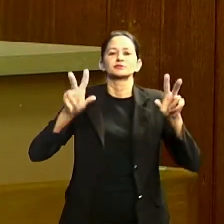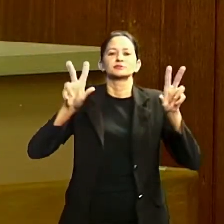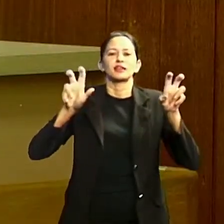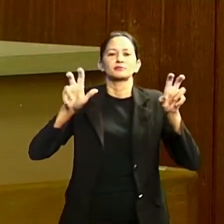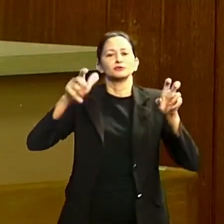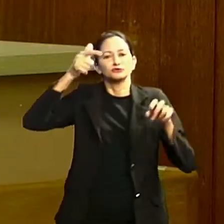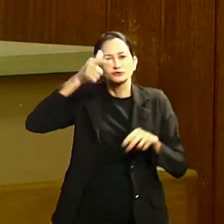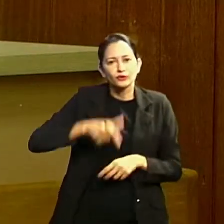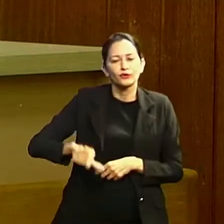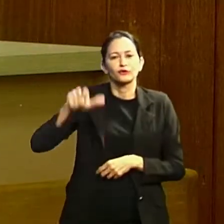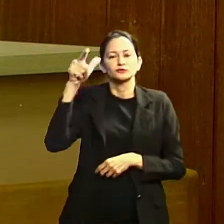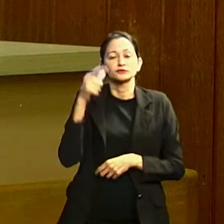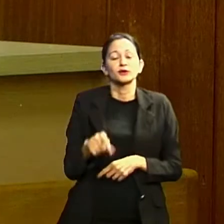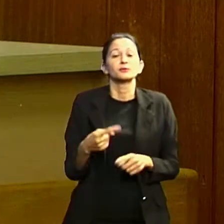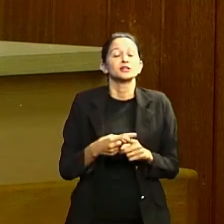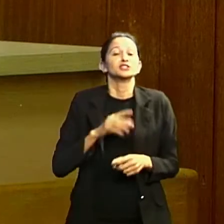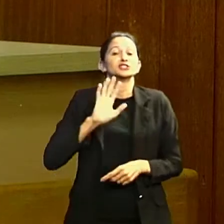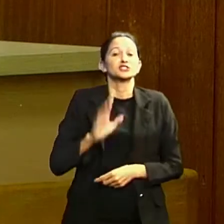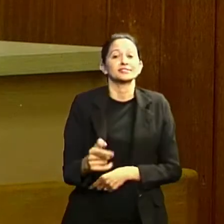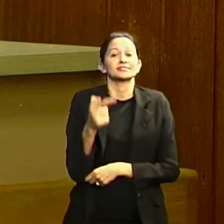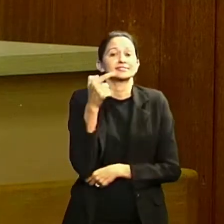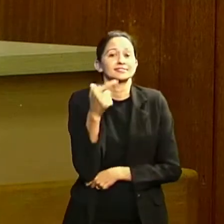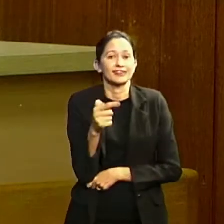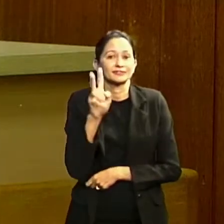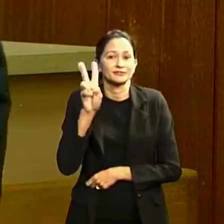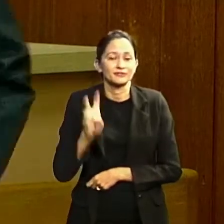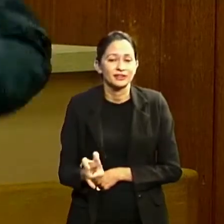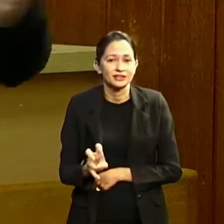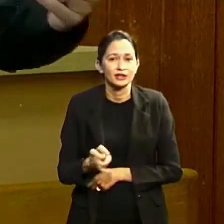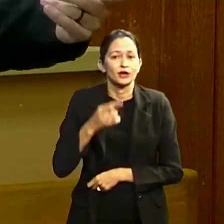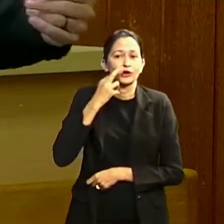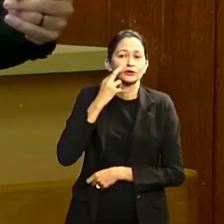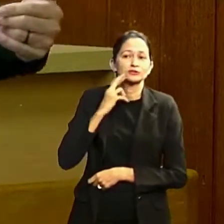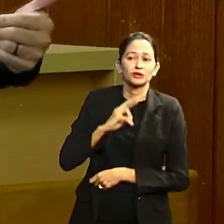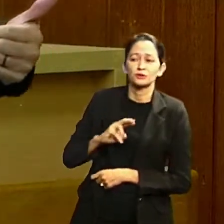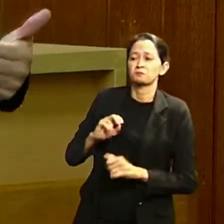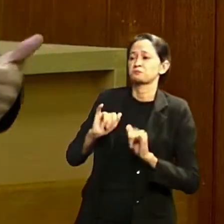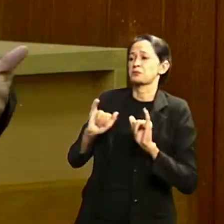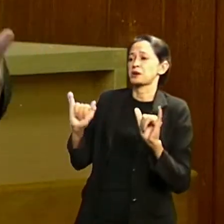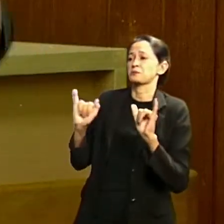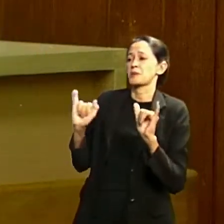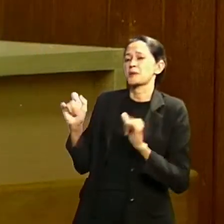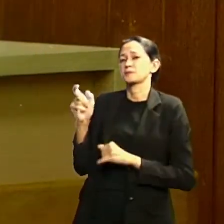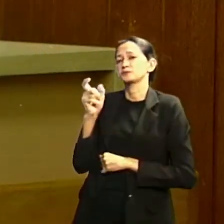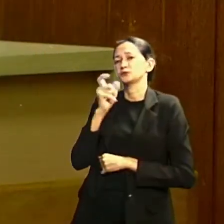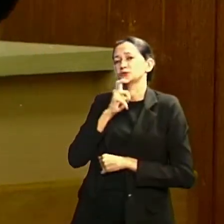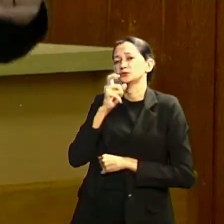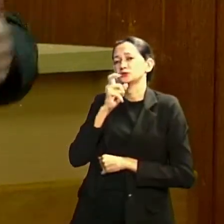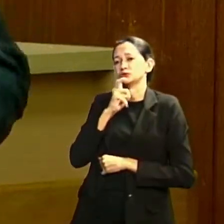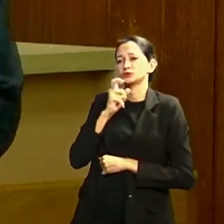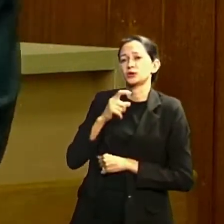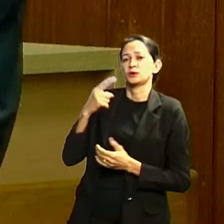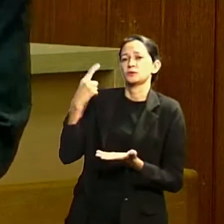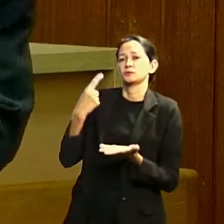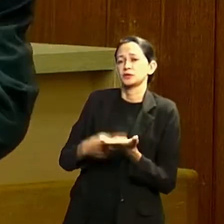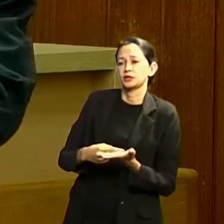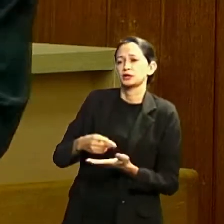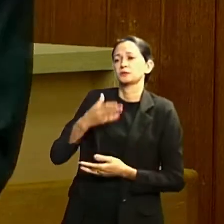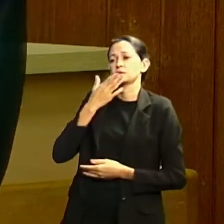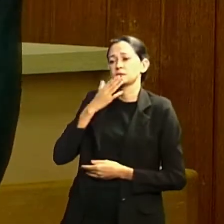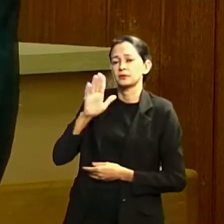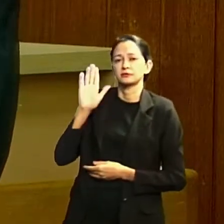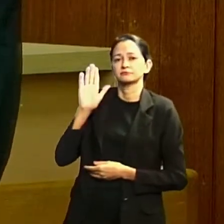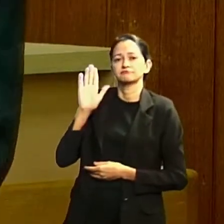Goiânia mente para os servidores, engana, fala em data base e não